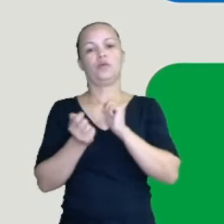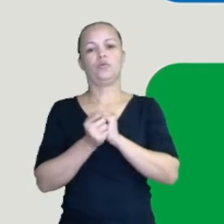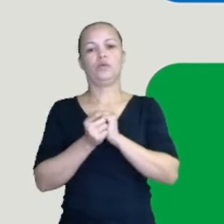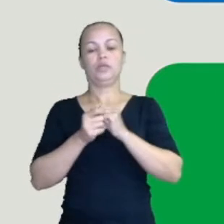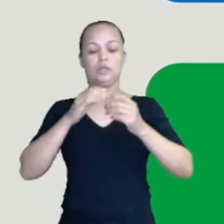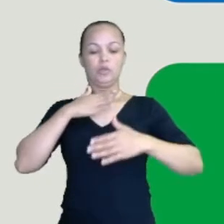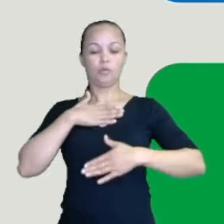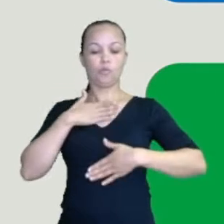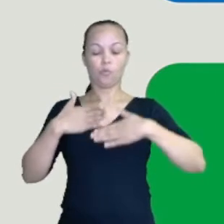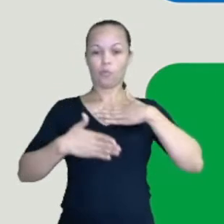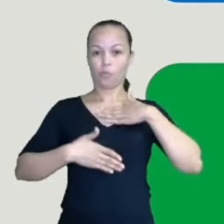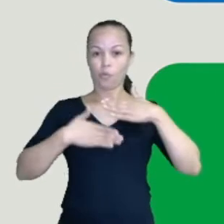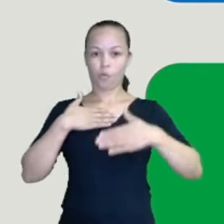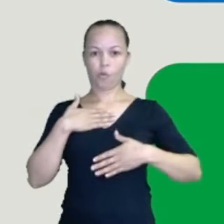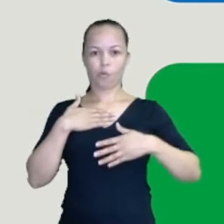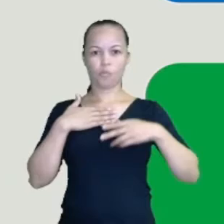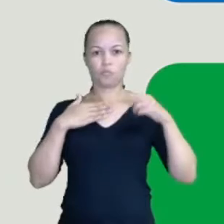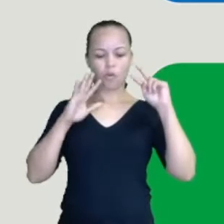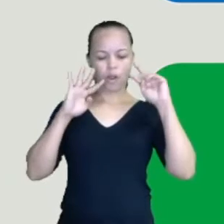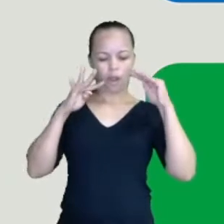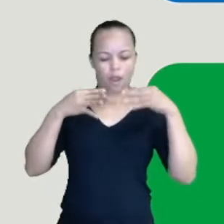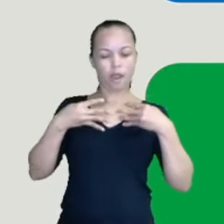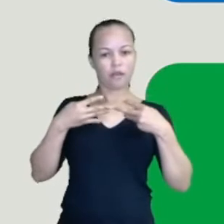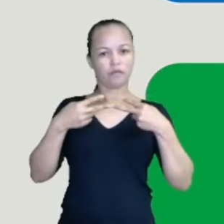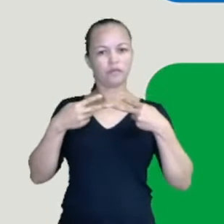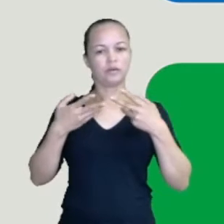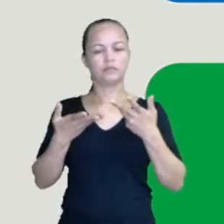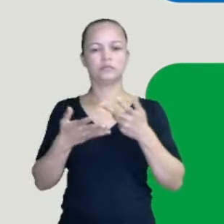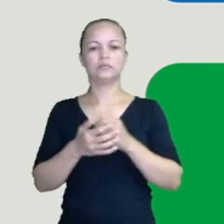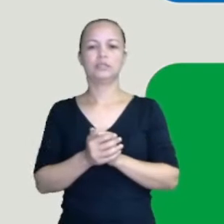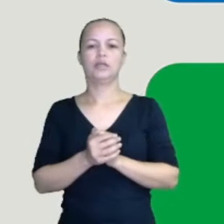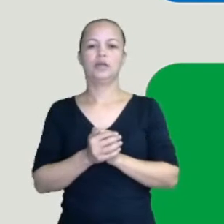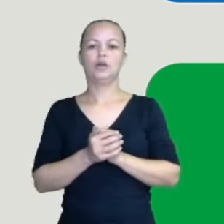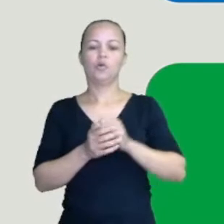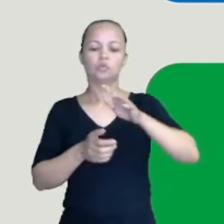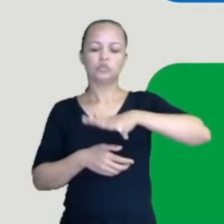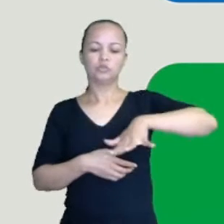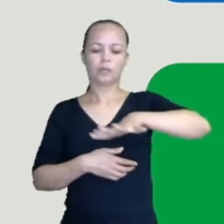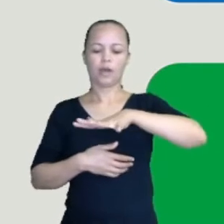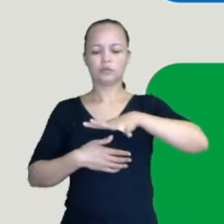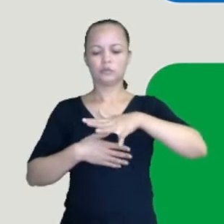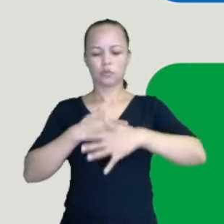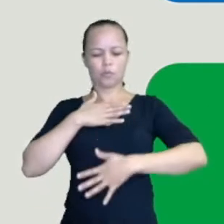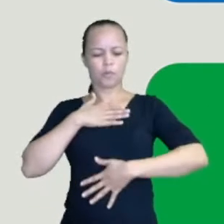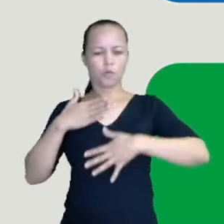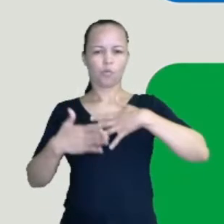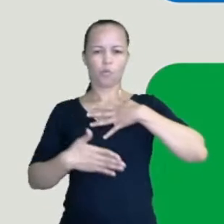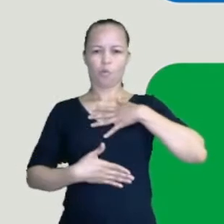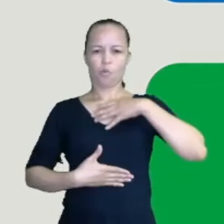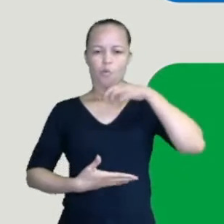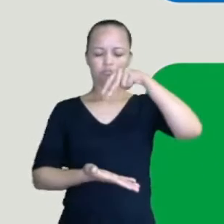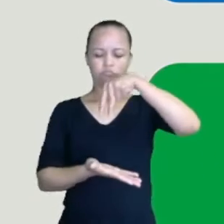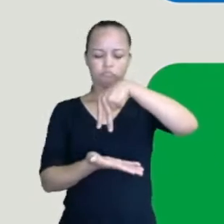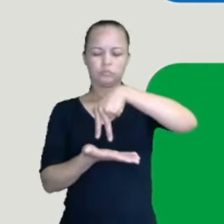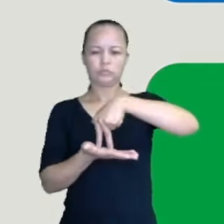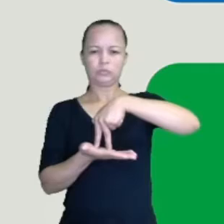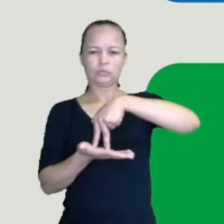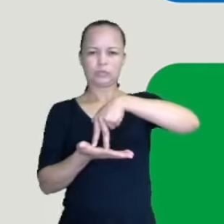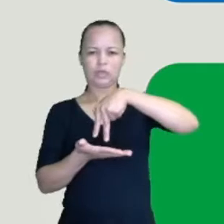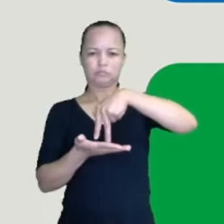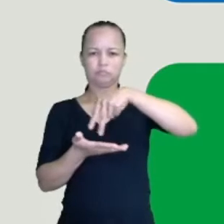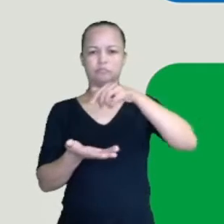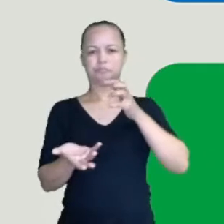a nossa referência. O espaço, meu corpo, ocupa no mundo